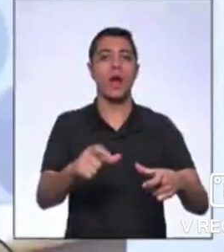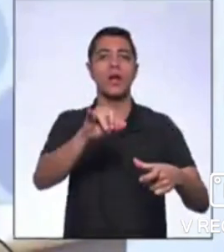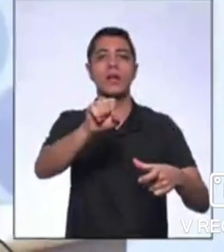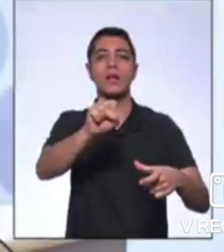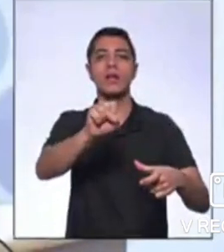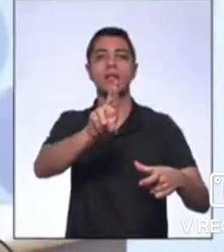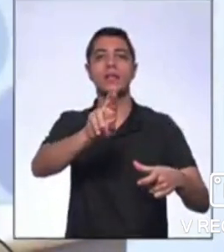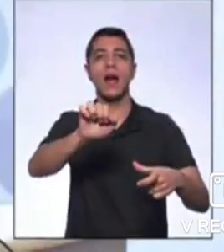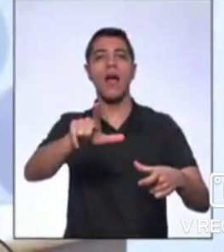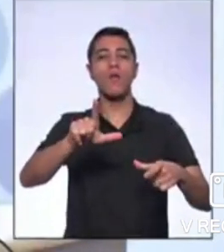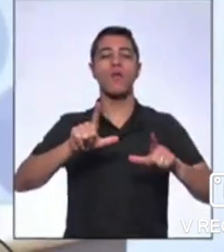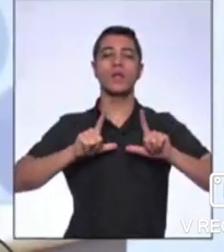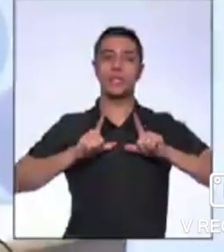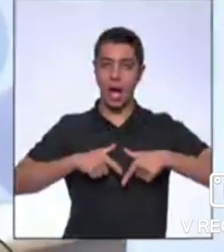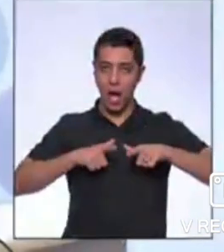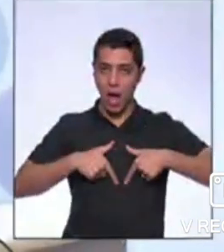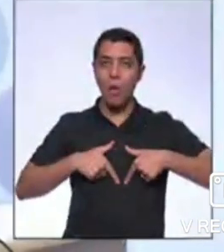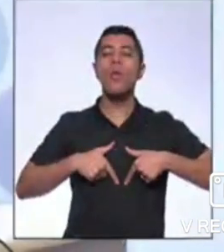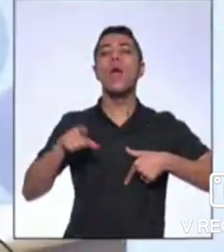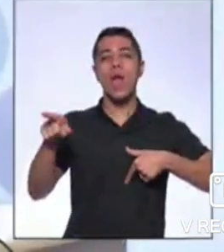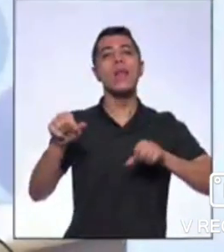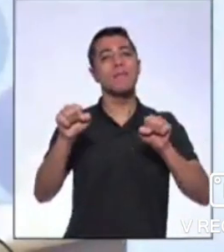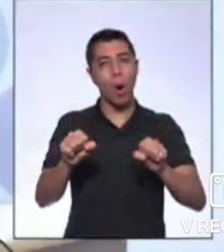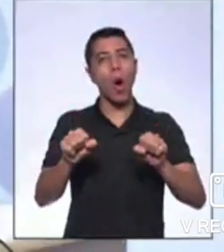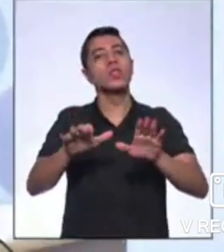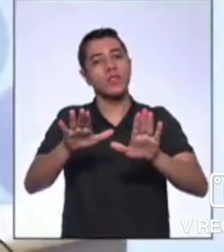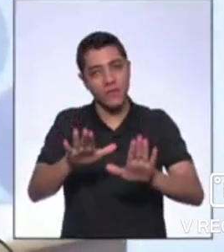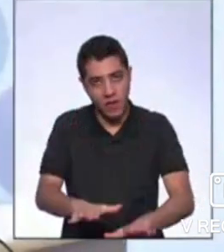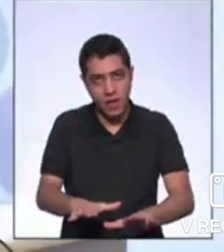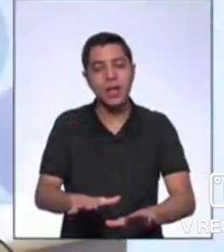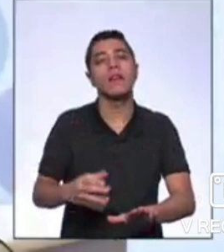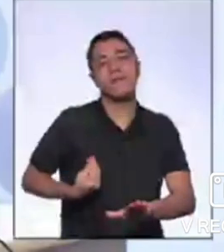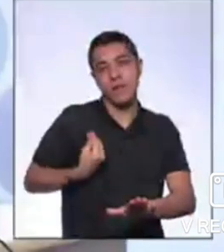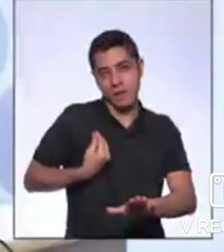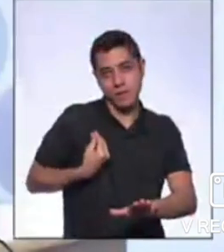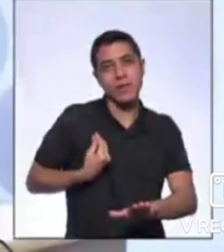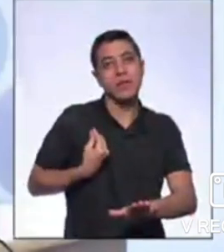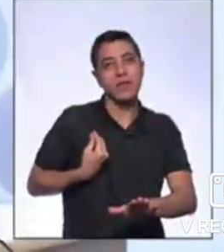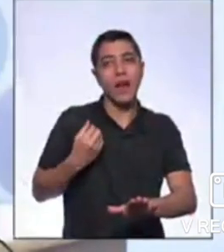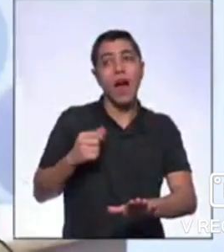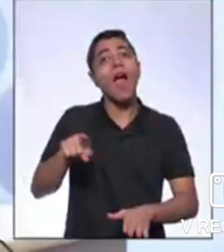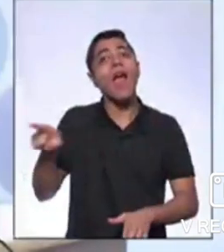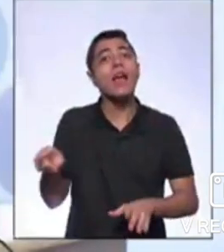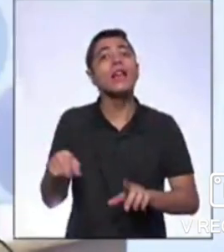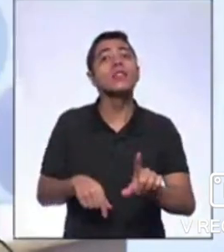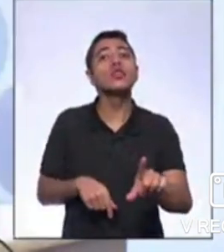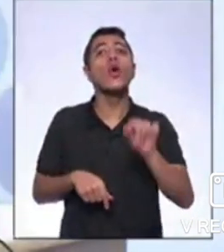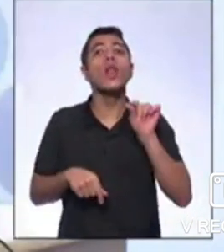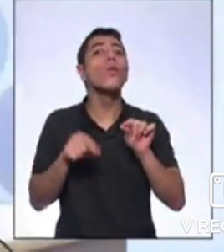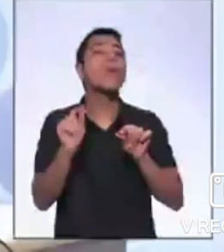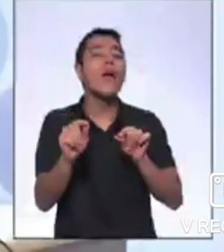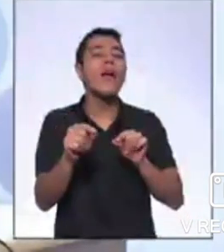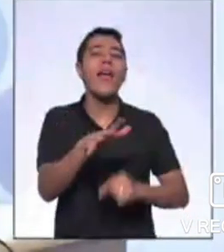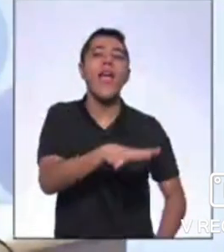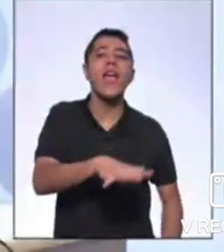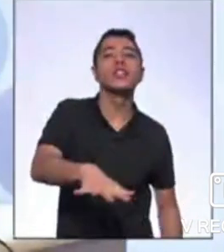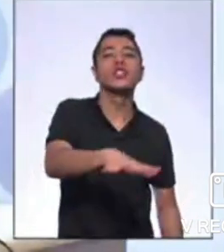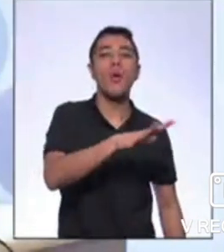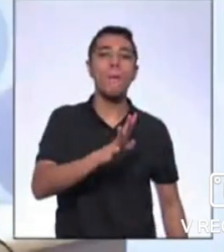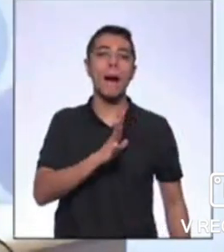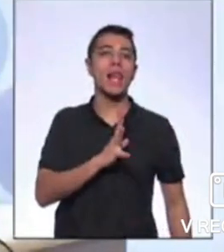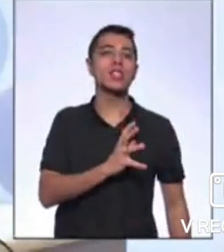referência que eles utilizaram para a escolha desse território, claro, foi a referência bíblica. Então, a região da Palestina, que desde o começo, lá